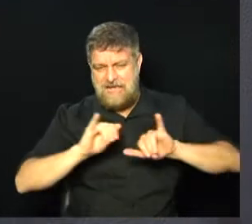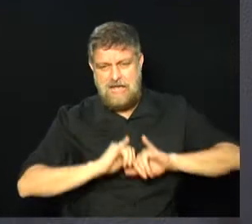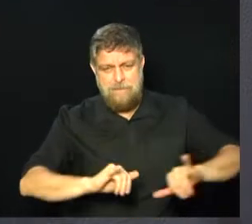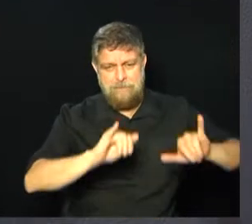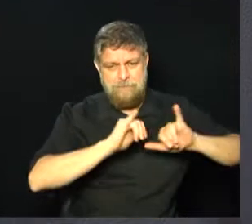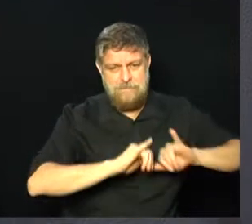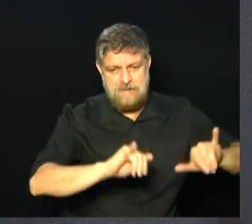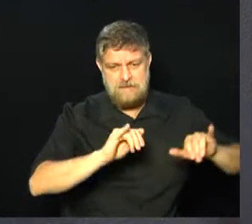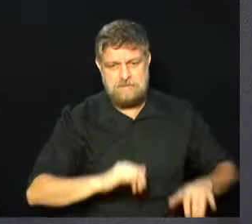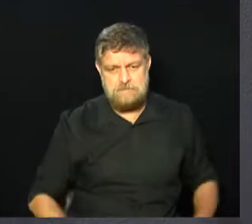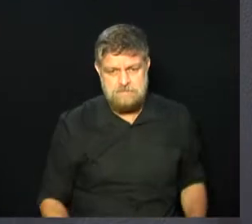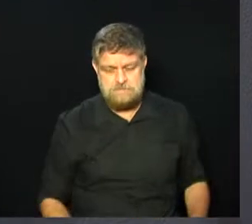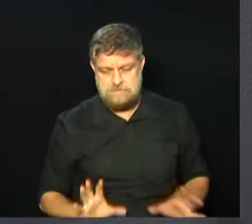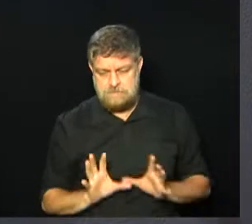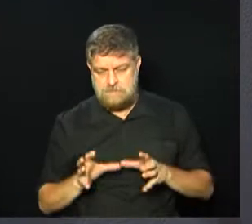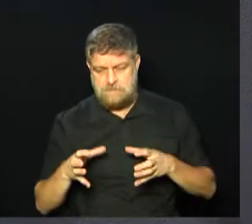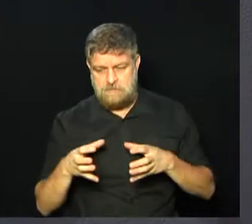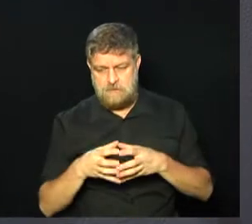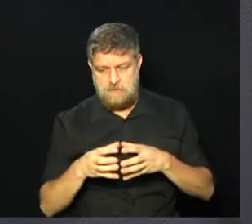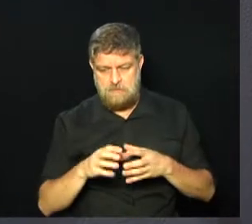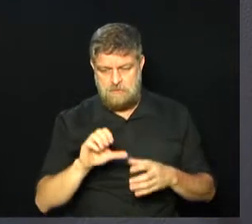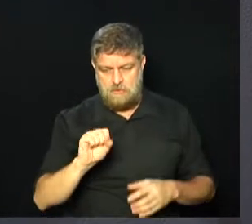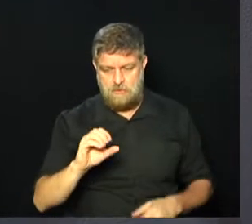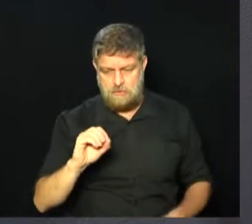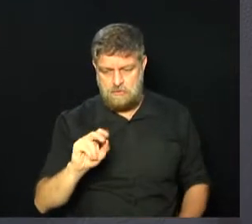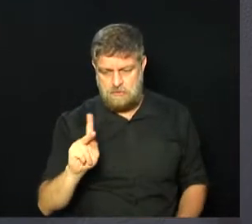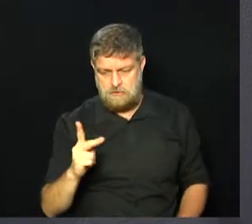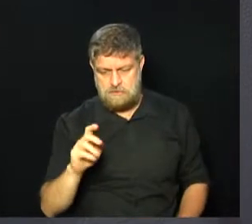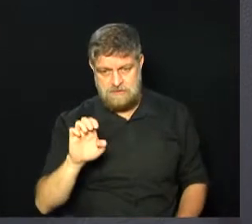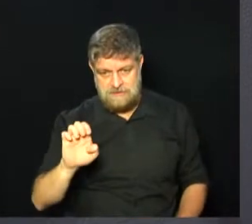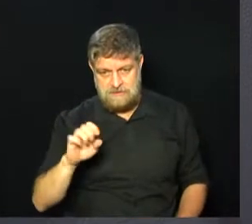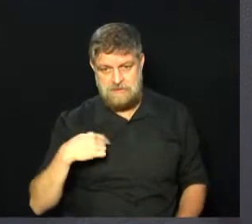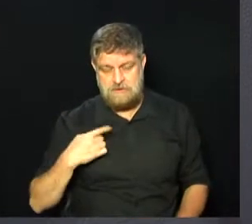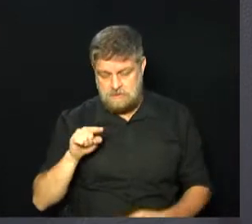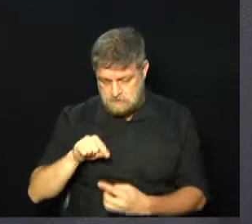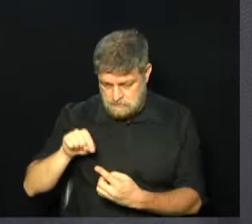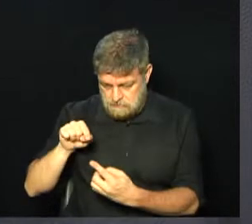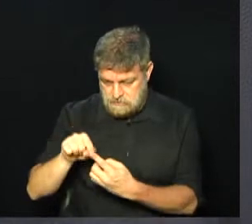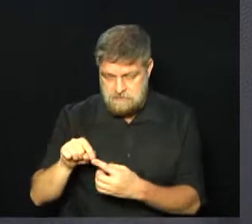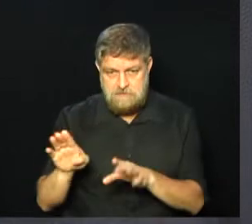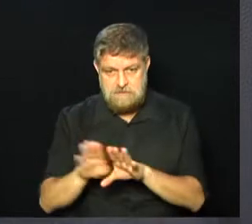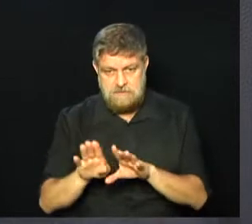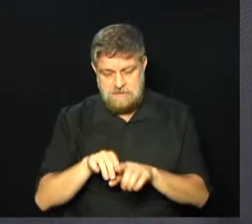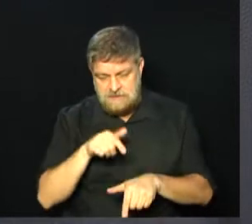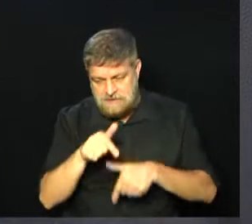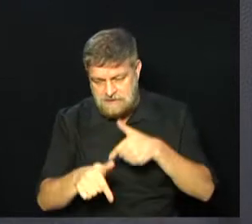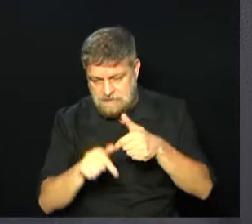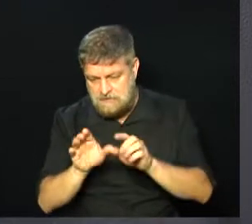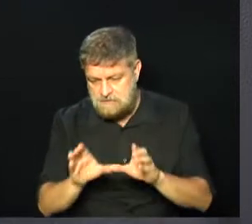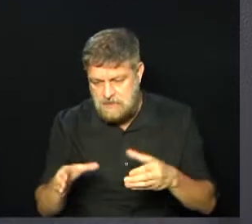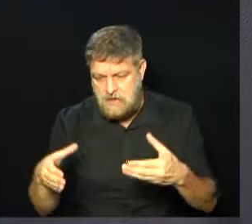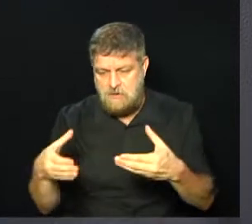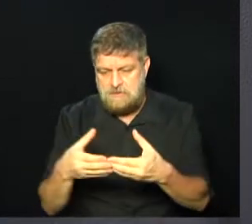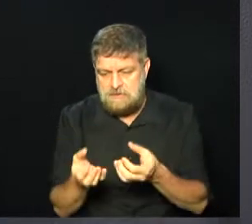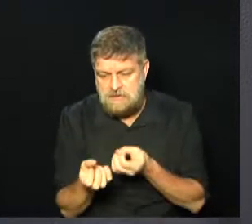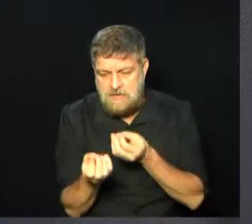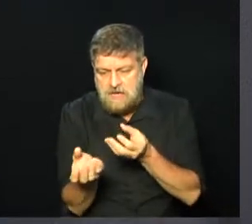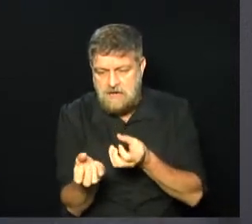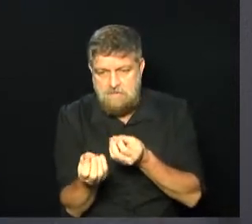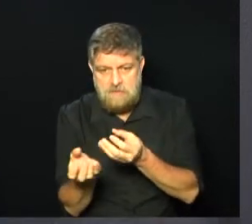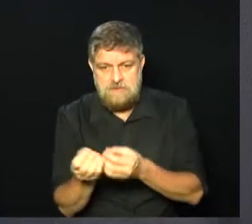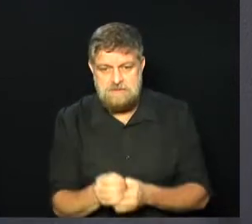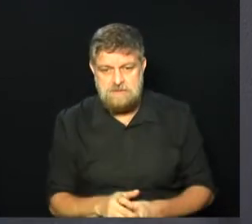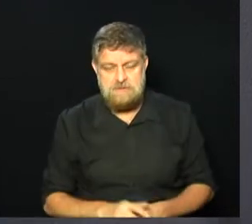No nosso grupo, o Grupo Sonho, a gente tem esse objetivo também de prestar serviço à comunidade, levar informação não apenas para